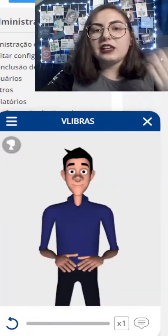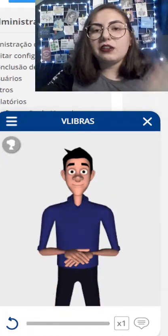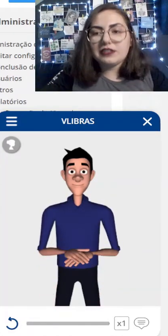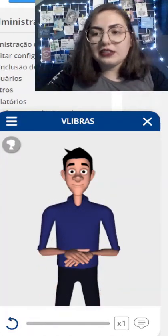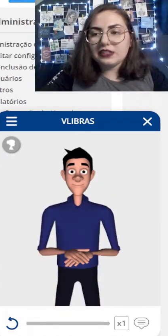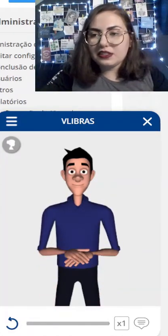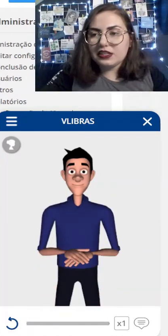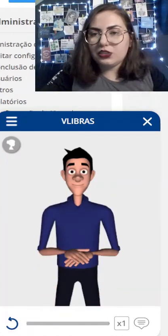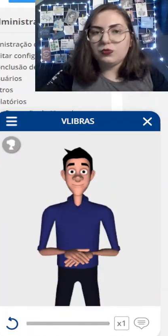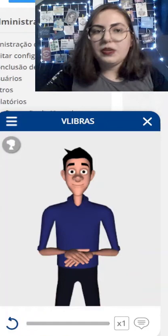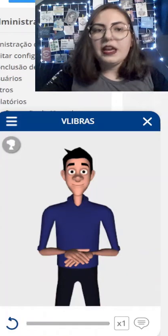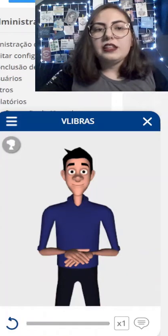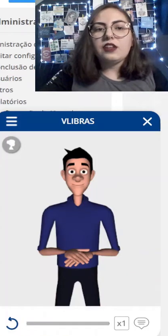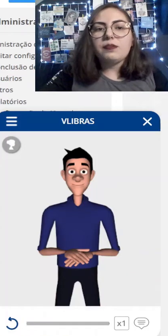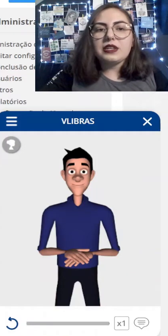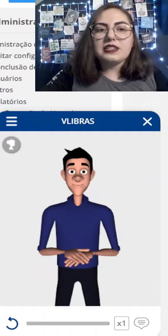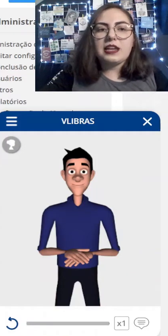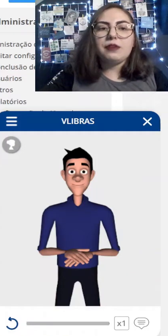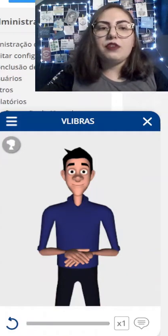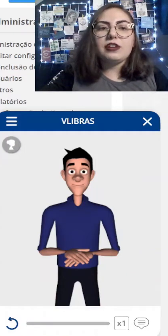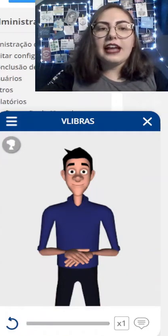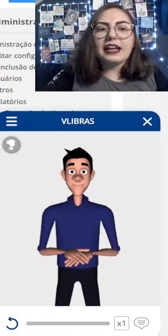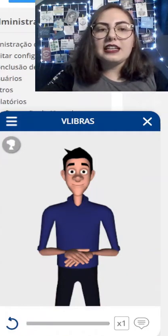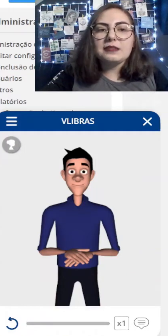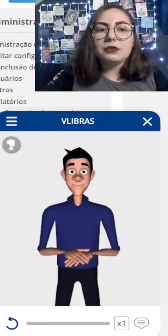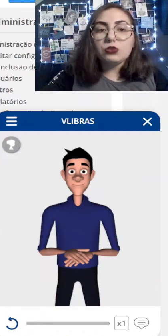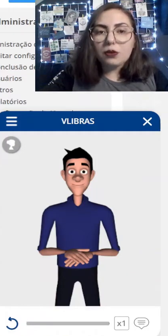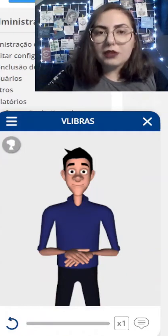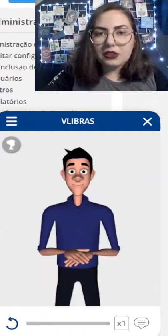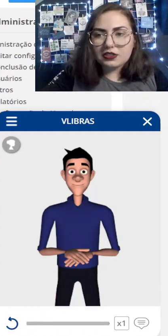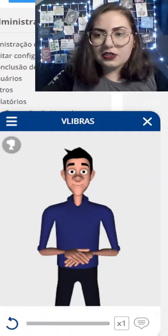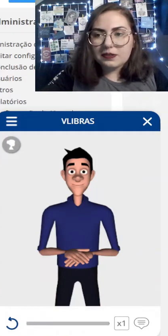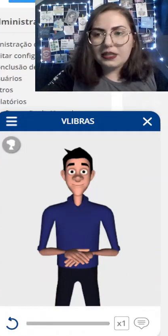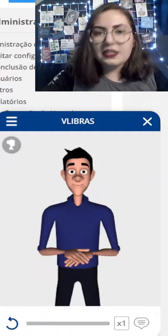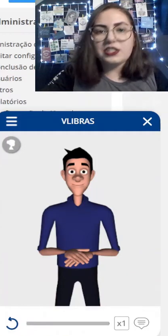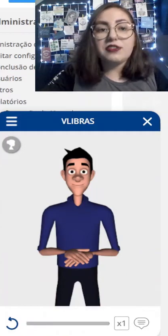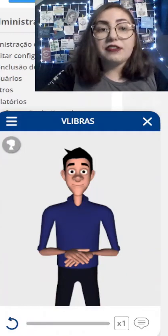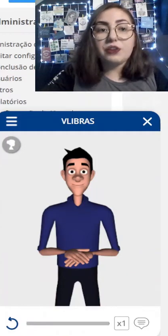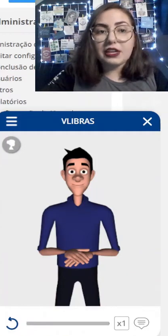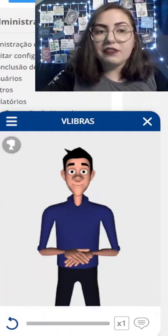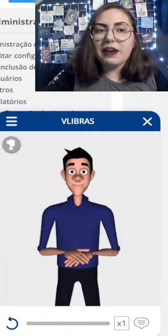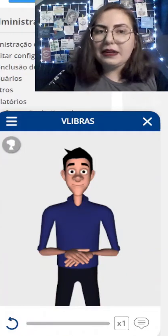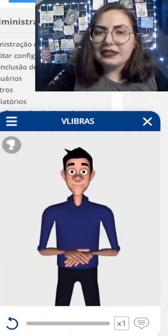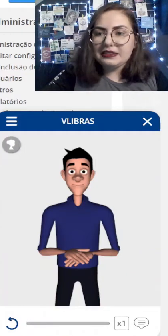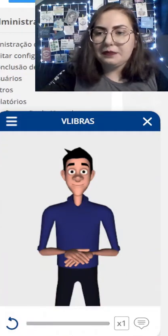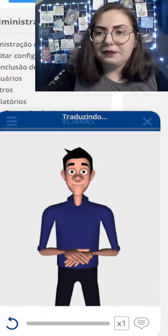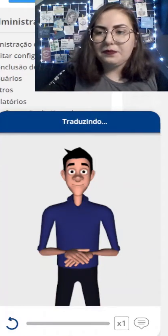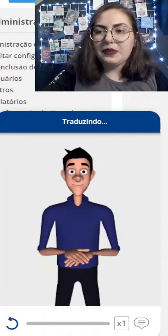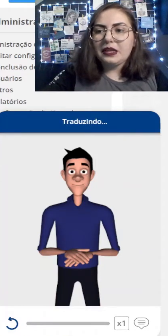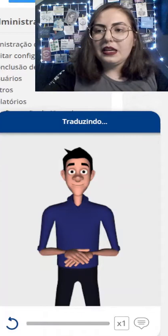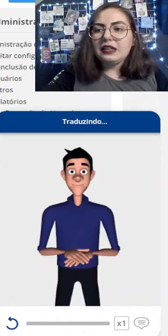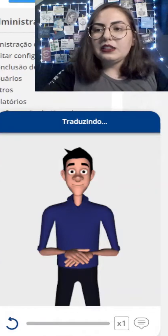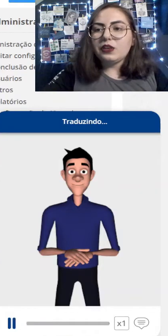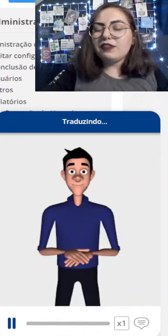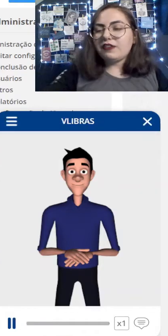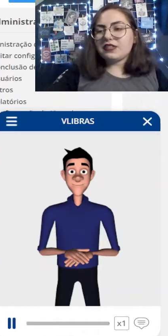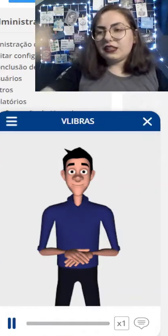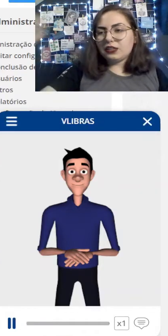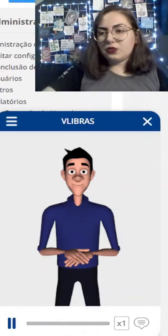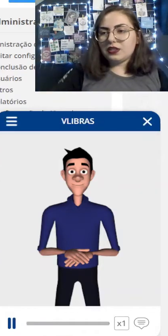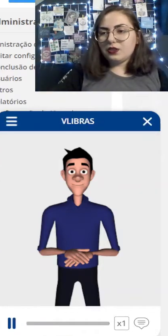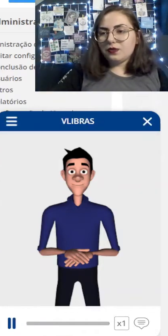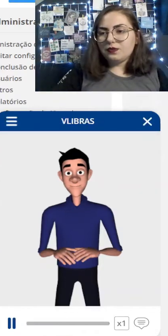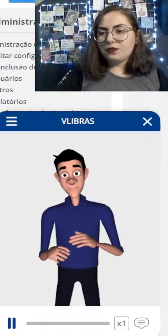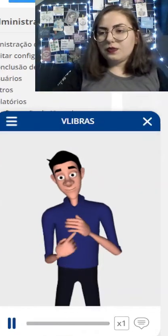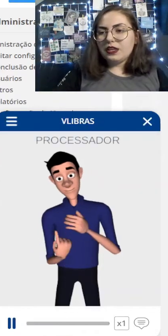você vai selecionar aquilo comecei transcrito então por exemplo vou clicar aqui em cima do nome da nossa disciplina e a gente vai ver o que que bom então